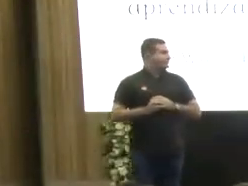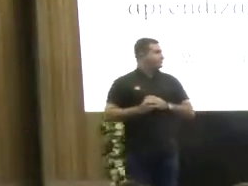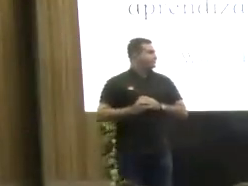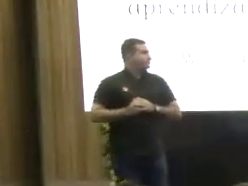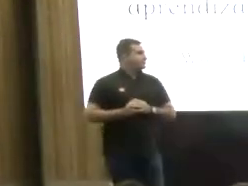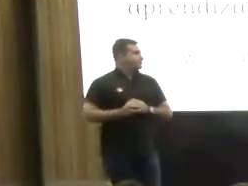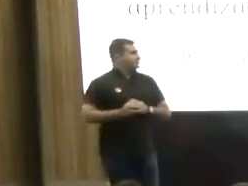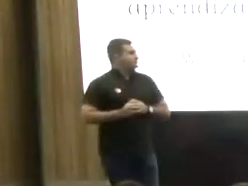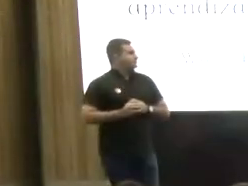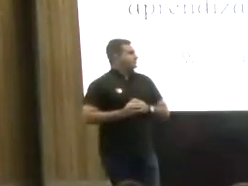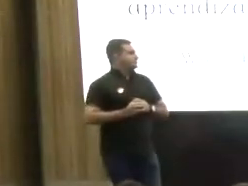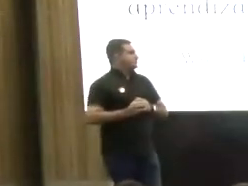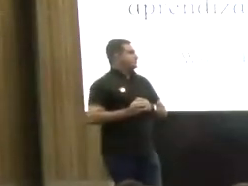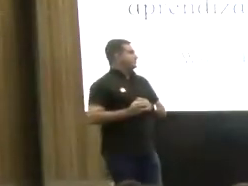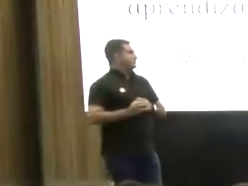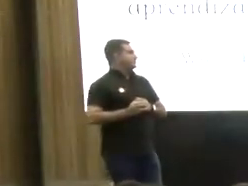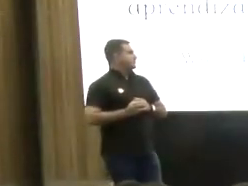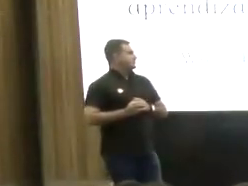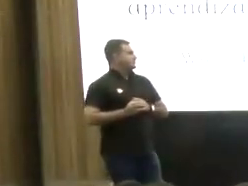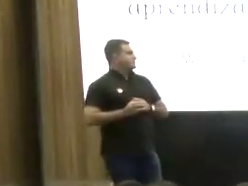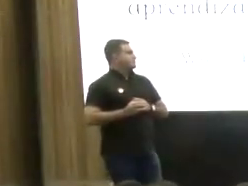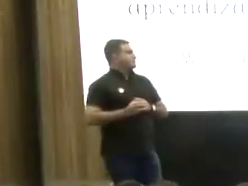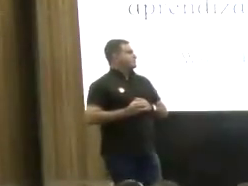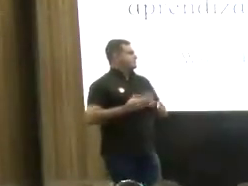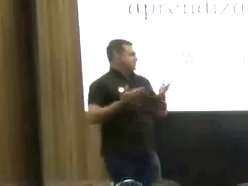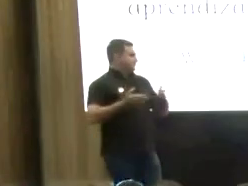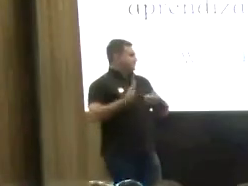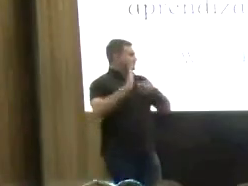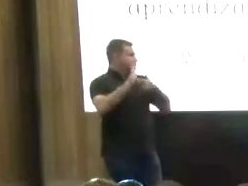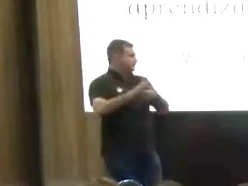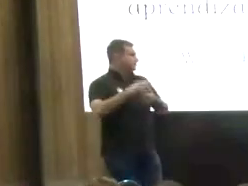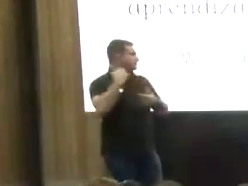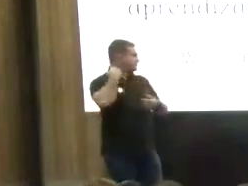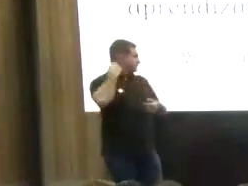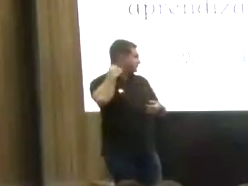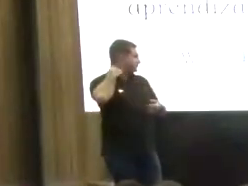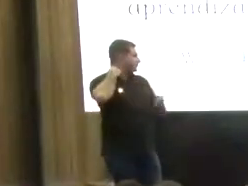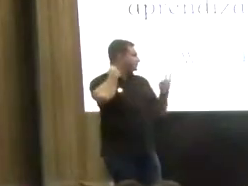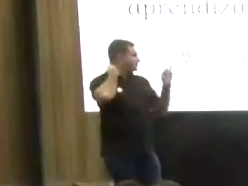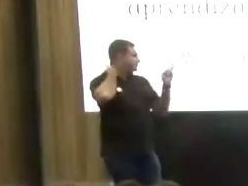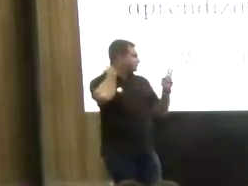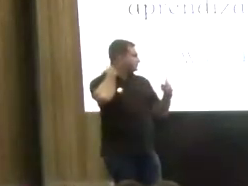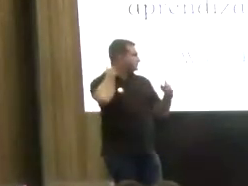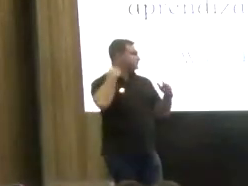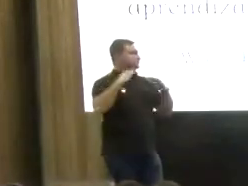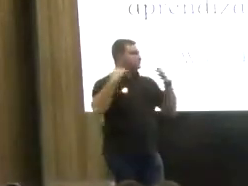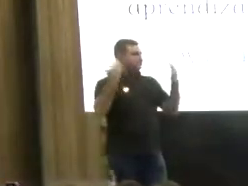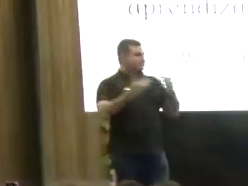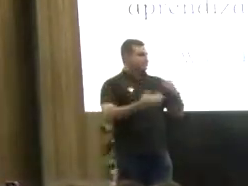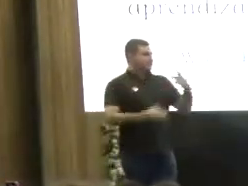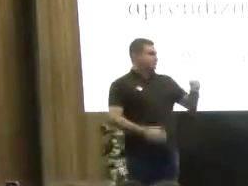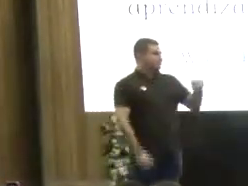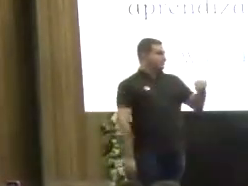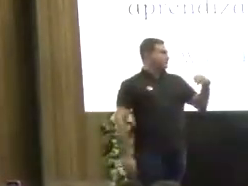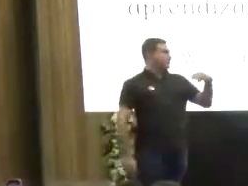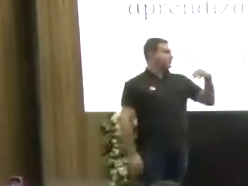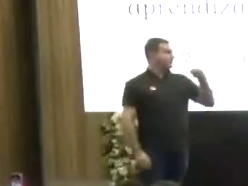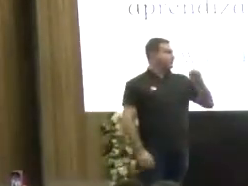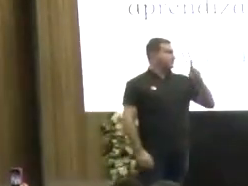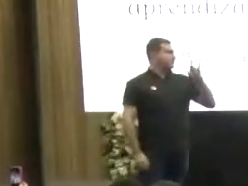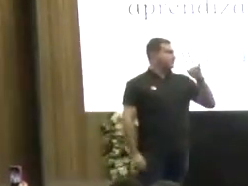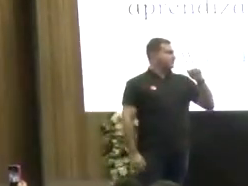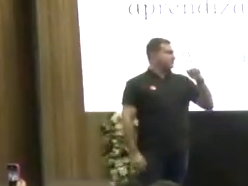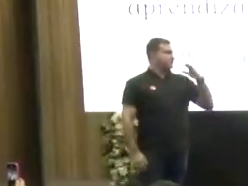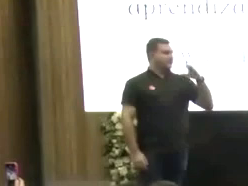Vou seguir aqui com a apresentação dos conferencistas. A professora Maria Clara de Pierro